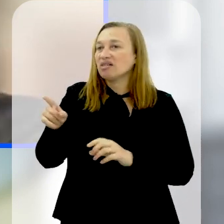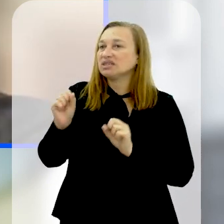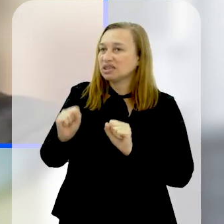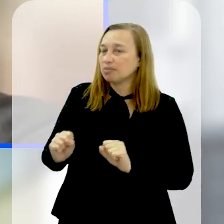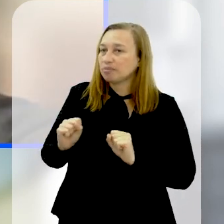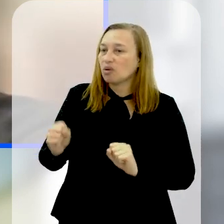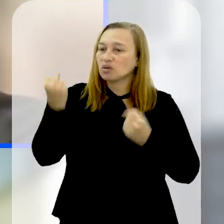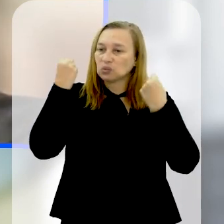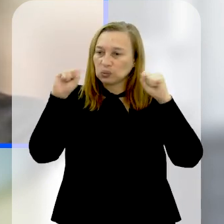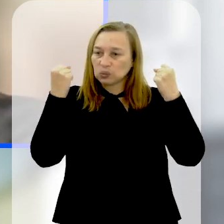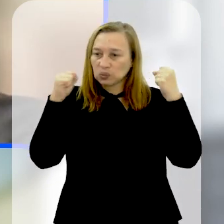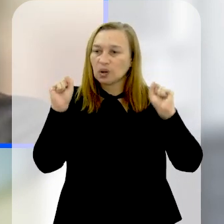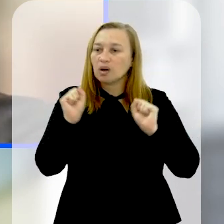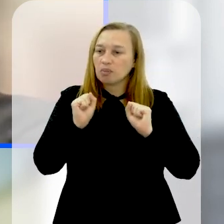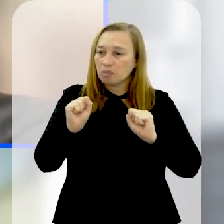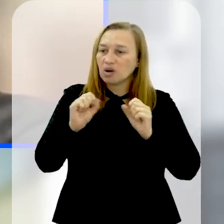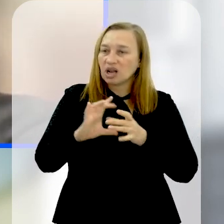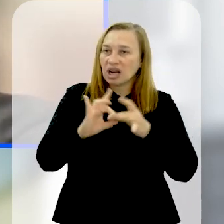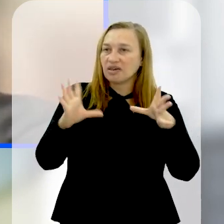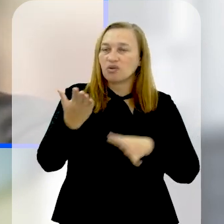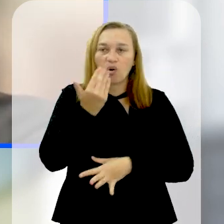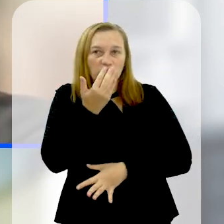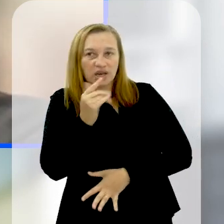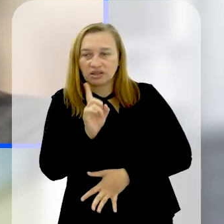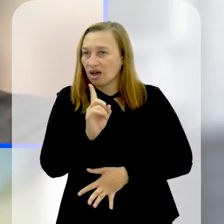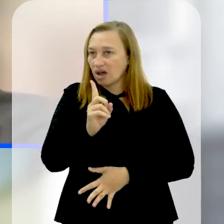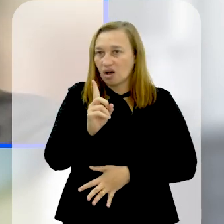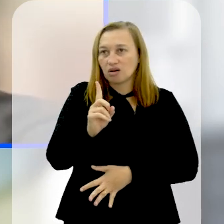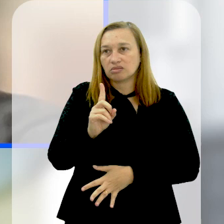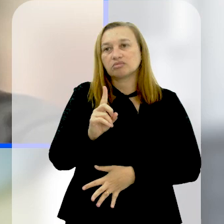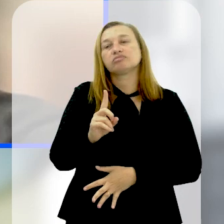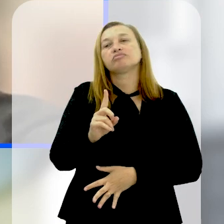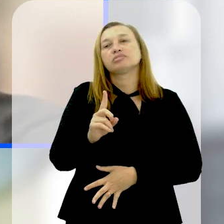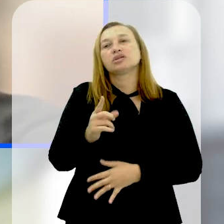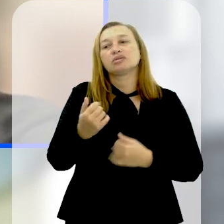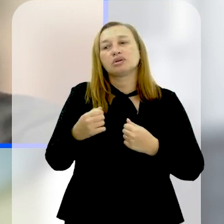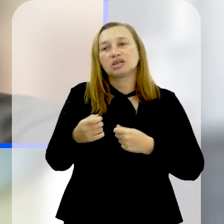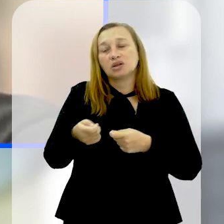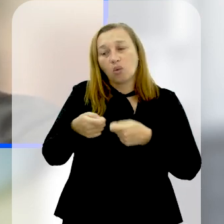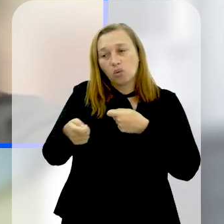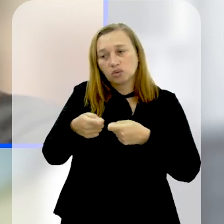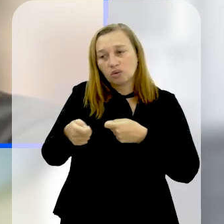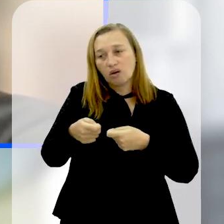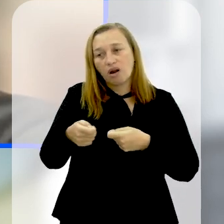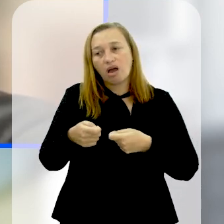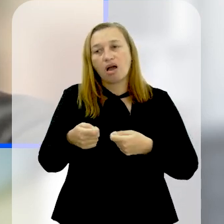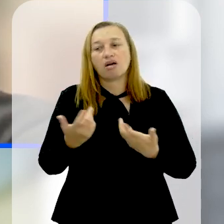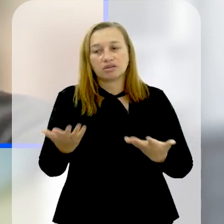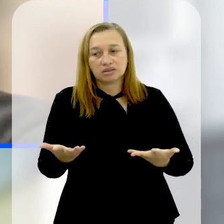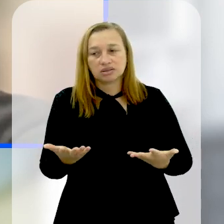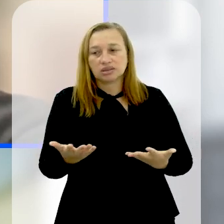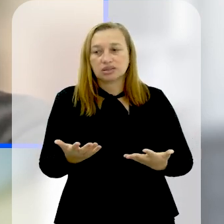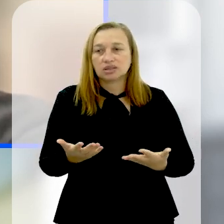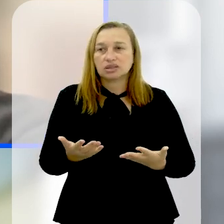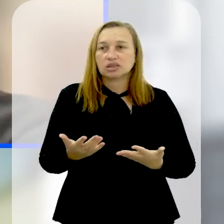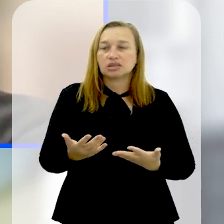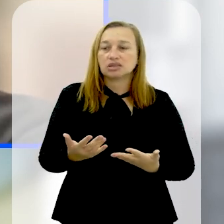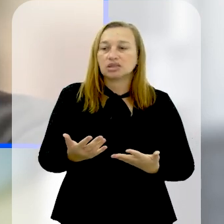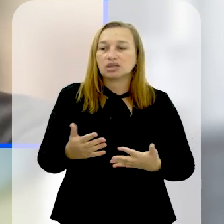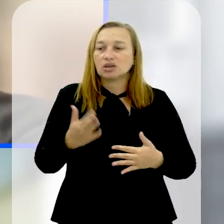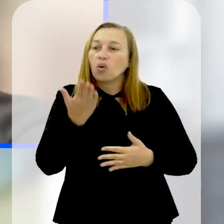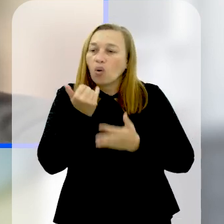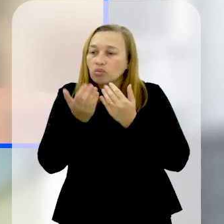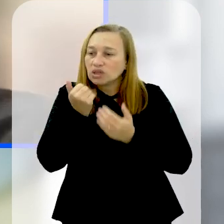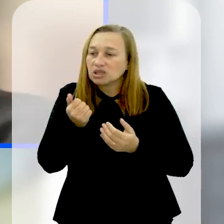isso. Você pode beber aqui meu refrigerante, mas vai correr porque corre para você não ficar Para sedentário, compensar.